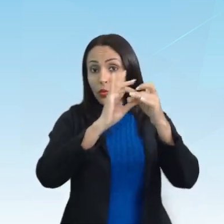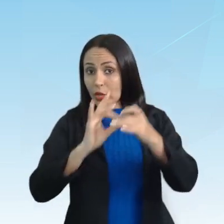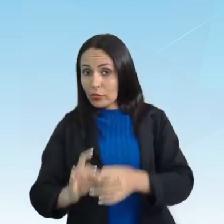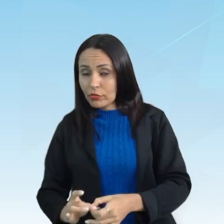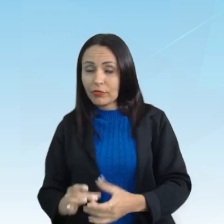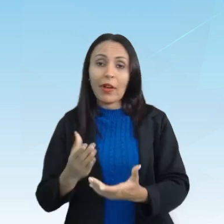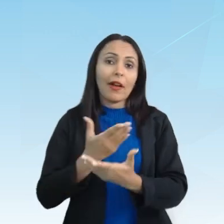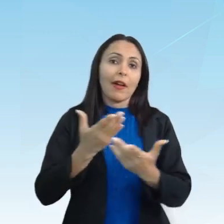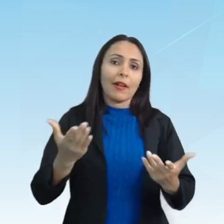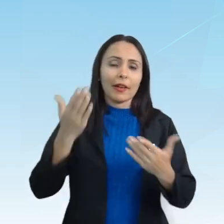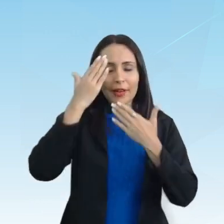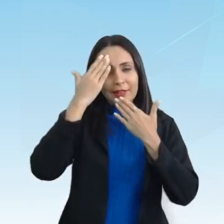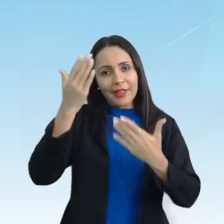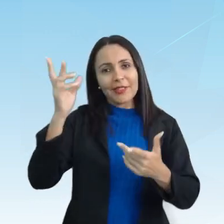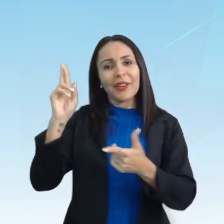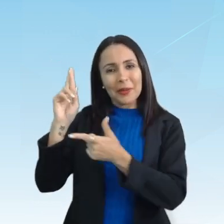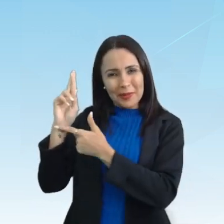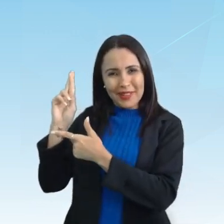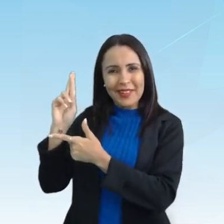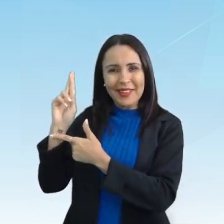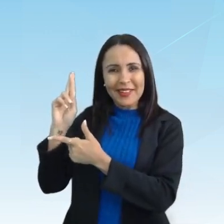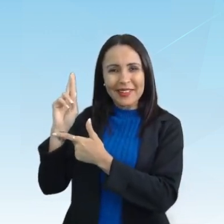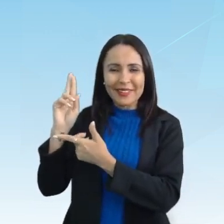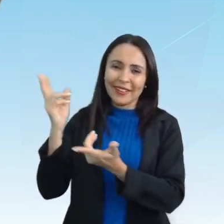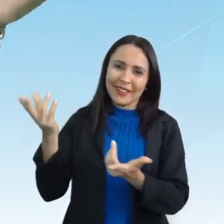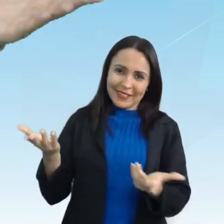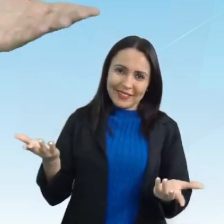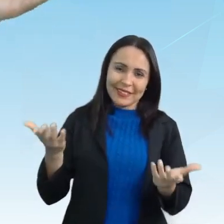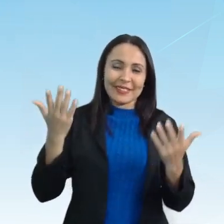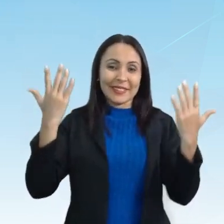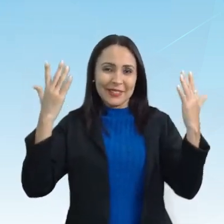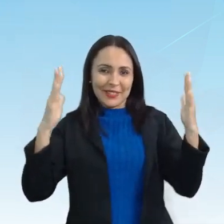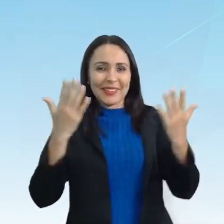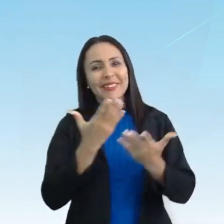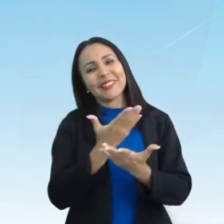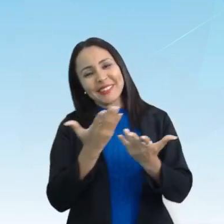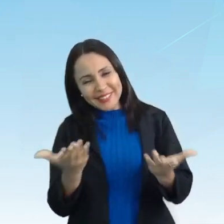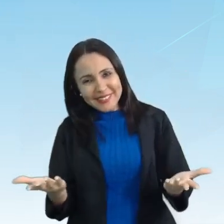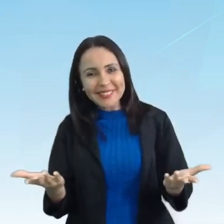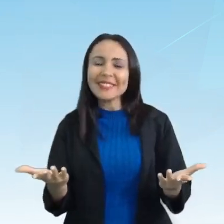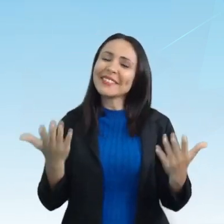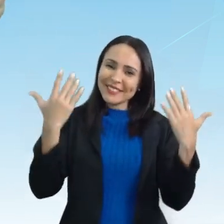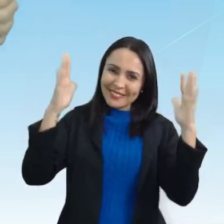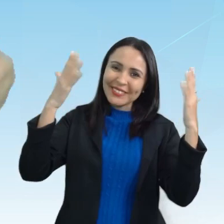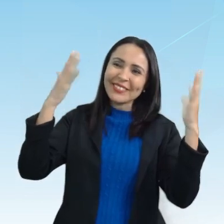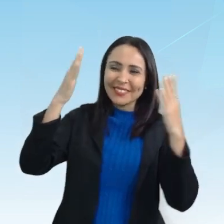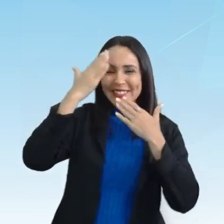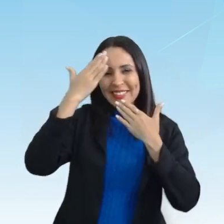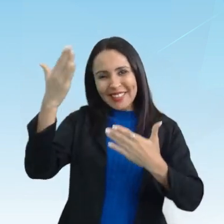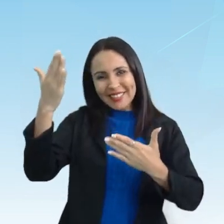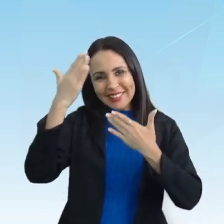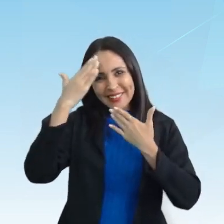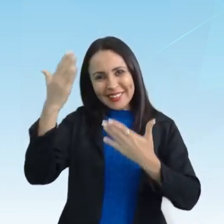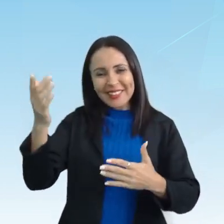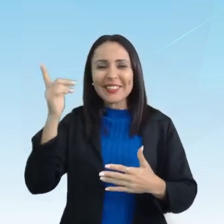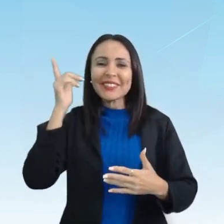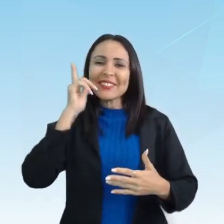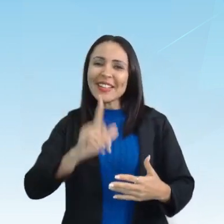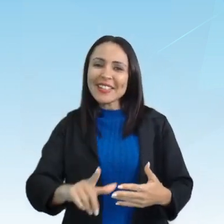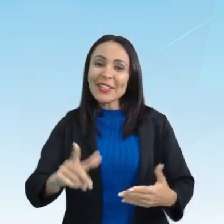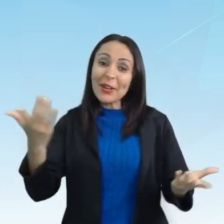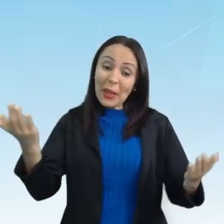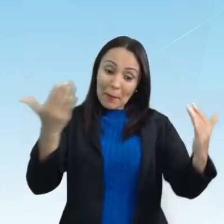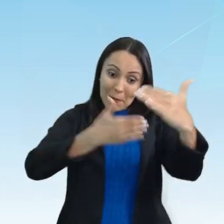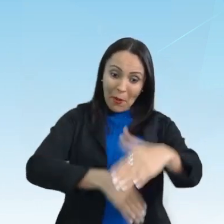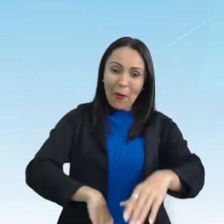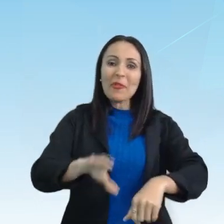Agradeço aqui a professora Roberta, certo? Está de parabéns, Roberta. Parabéns, Roberta. Ela conseguiu passar em